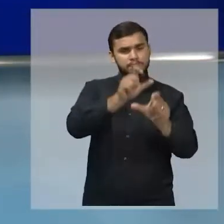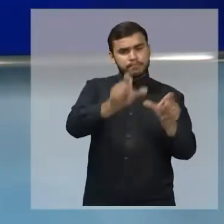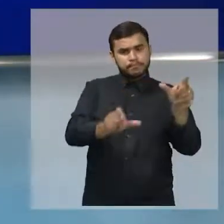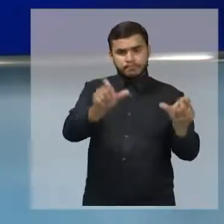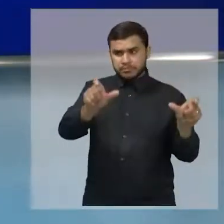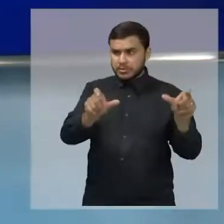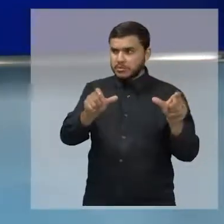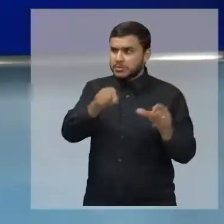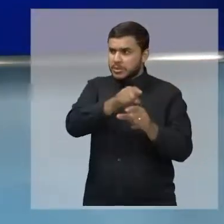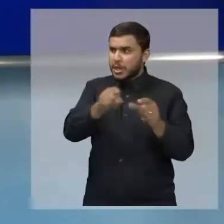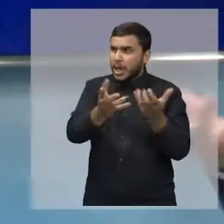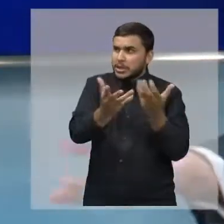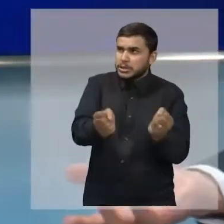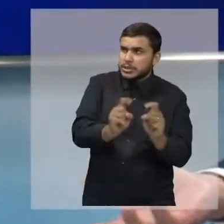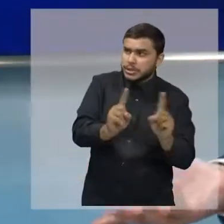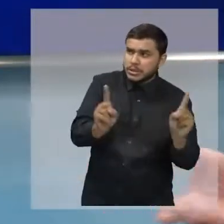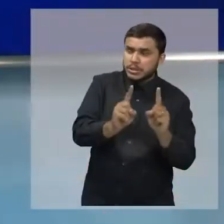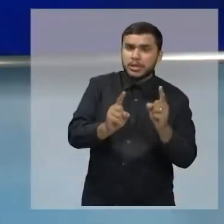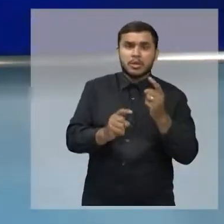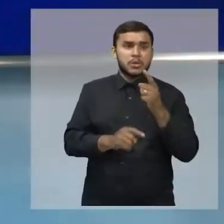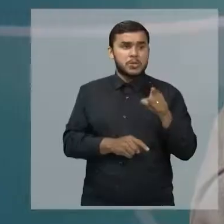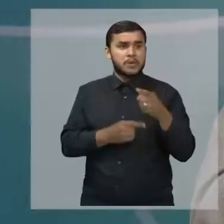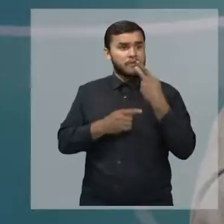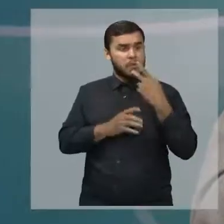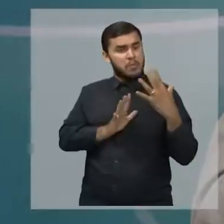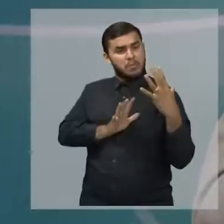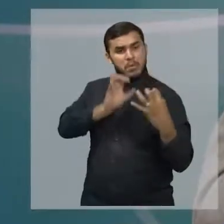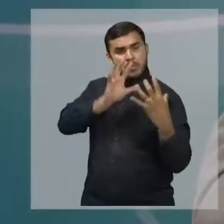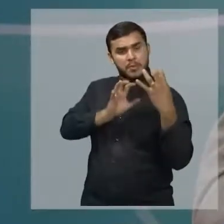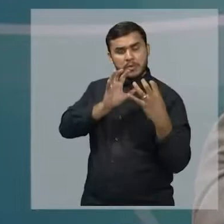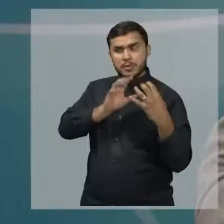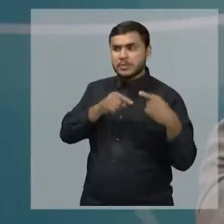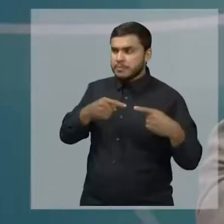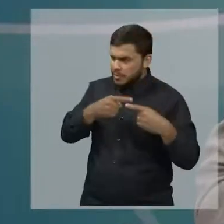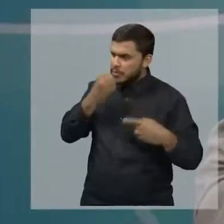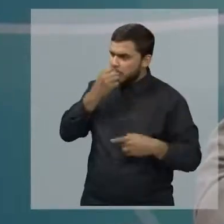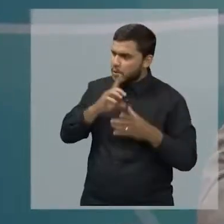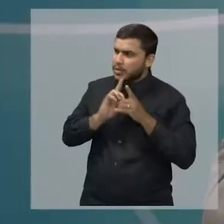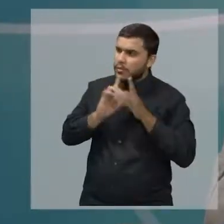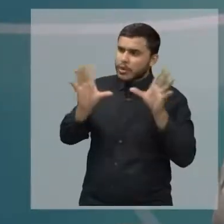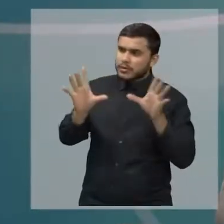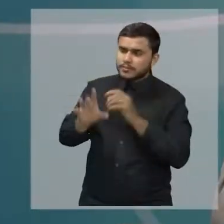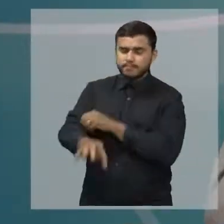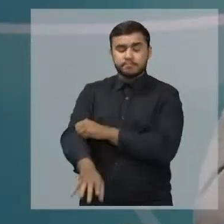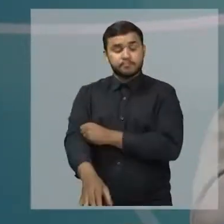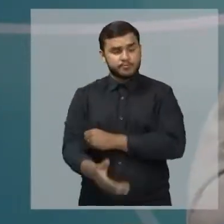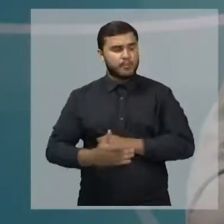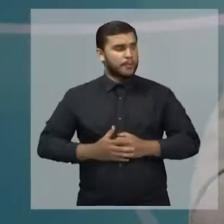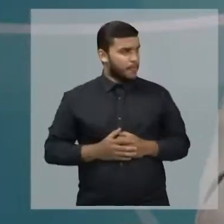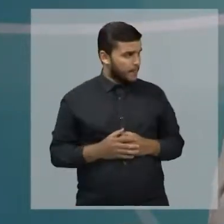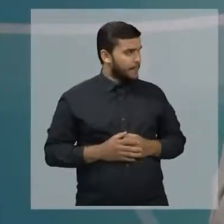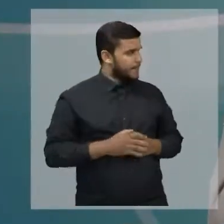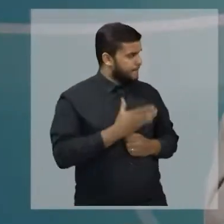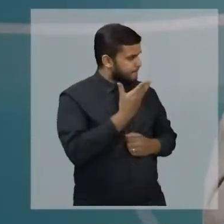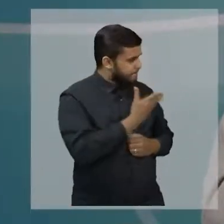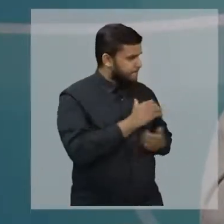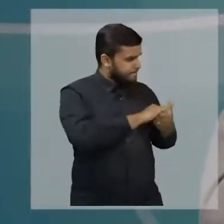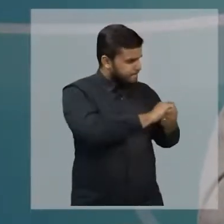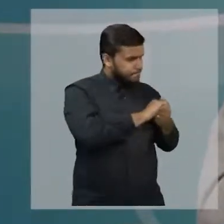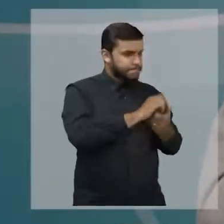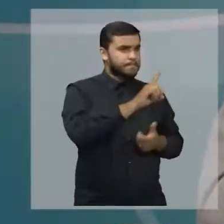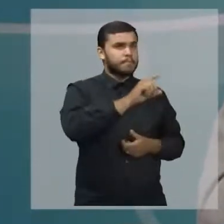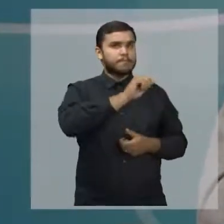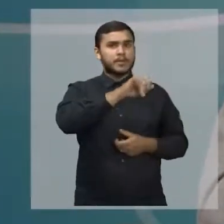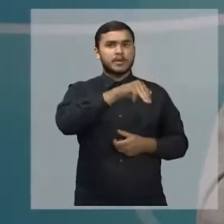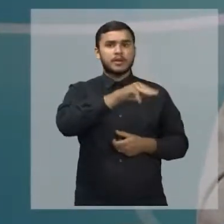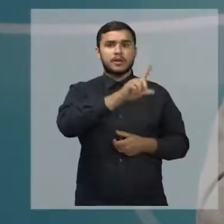essa instância partidária tão importante para a democracia? Bom, cumprimentando o professor Djalma, professor Clésio, Arnaldo, a